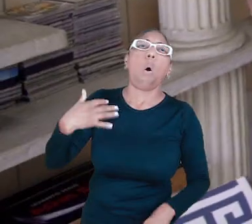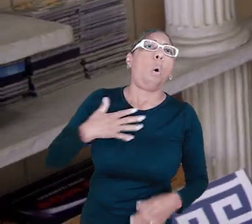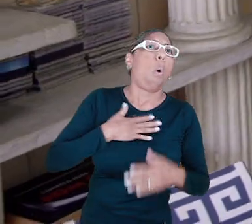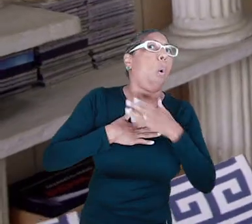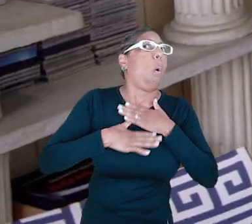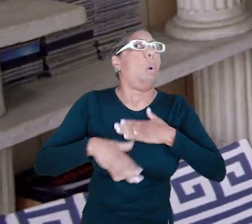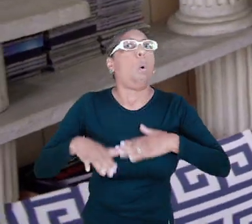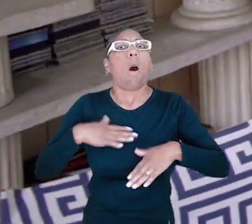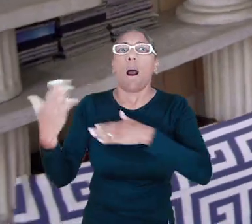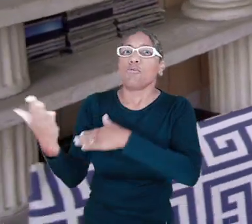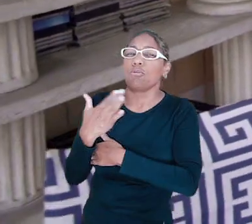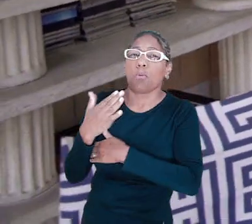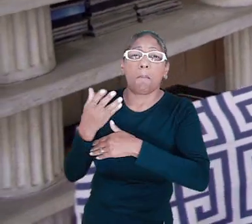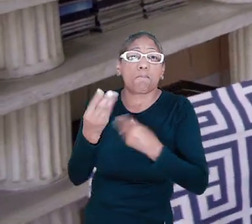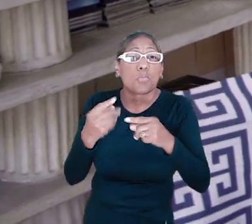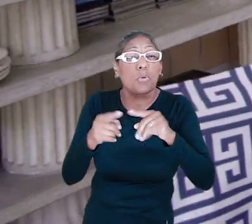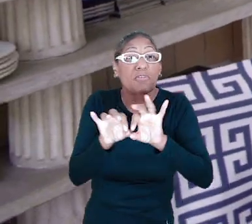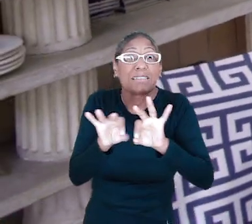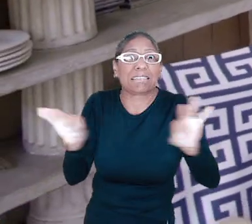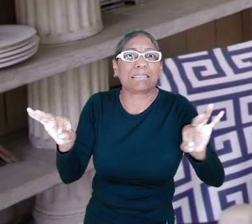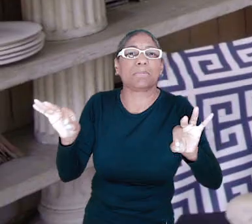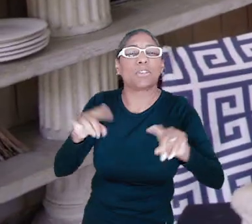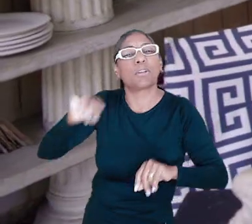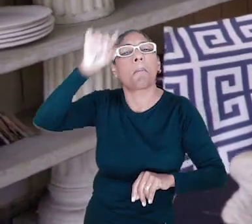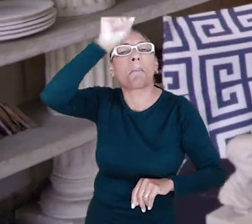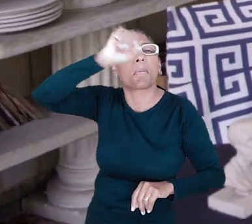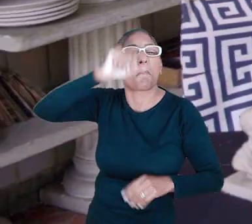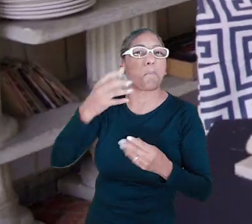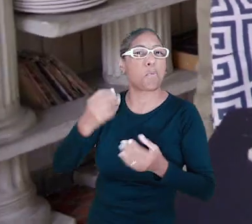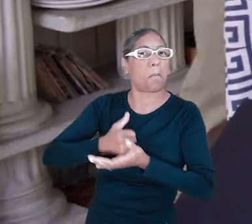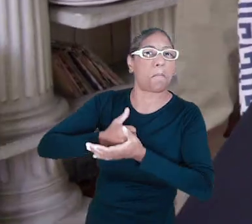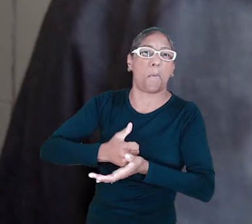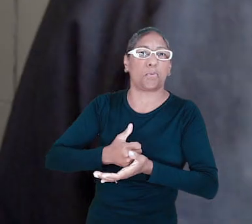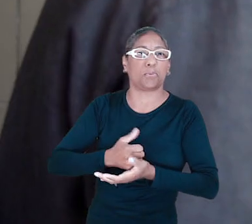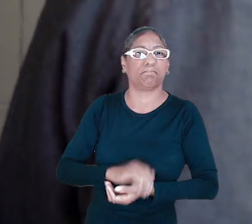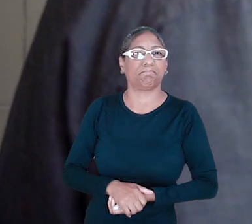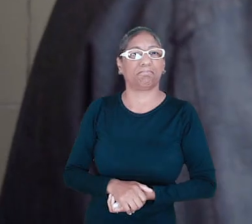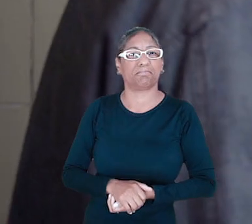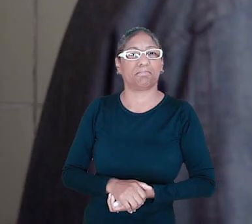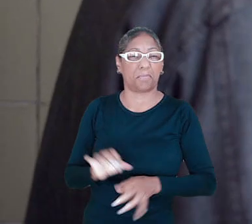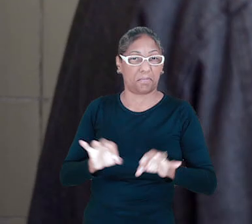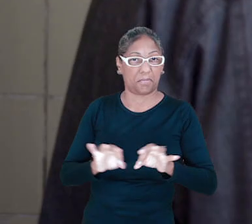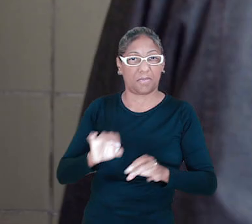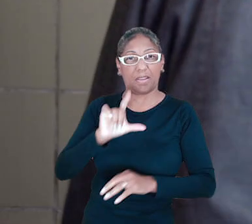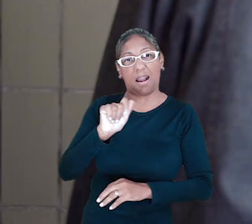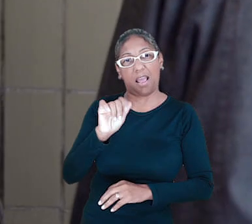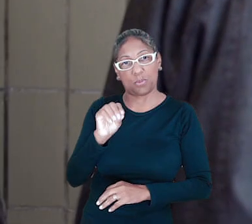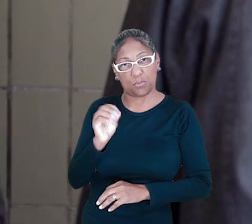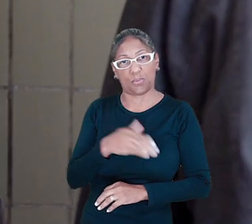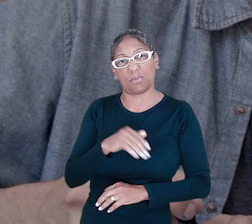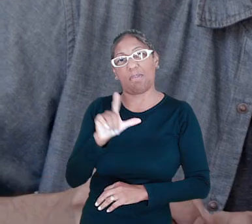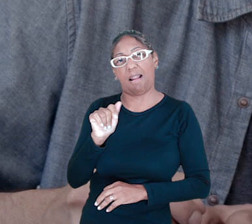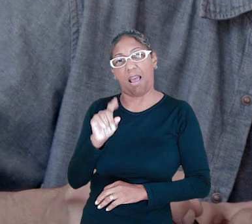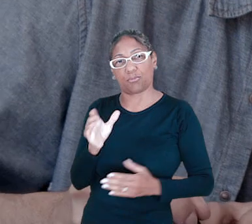simples que a gente vem trabalhando, que a gente vem aprendendo e muito. Legal, e dessa vez, nossa, foi metade do